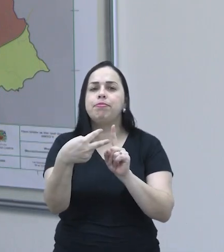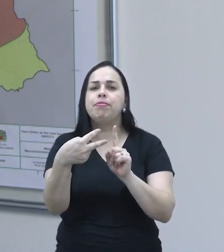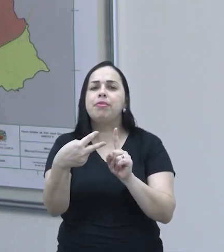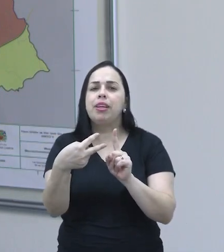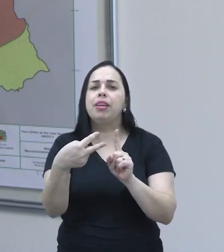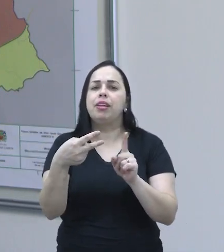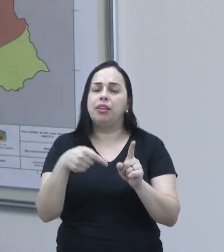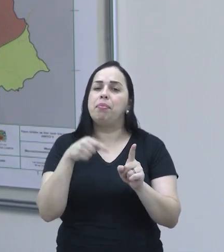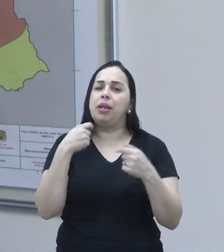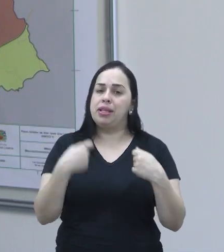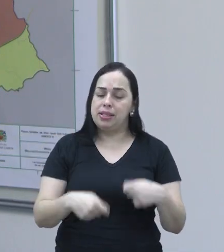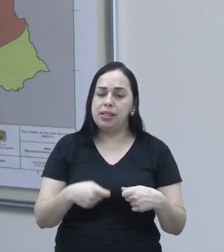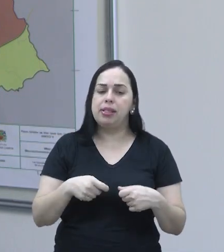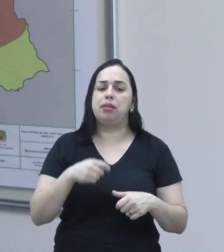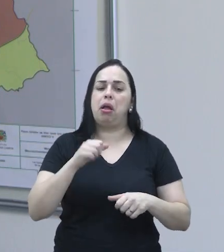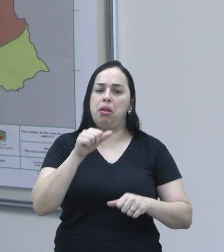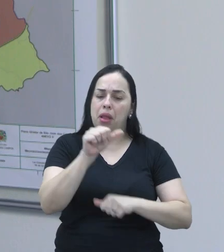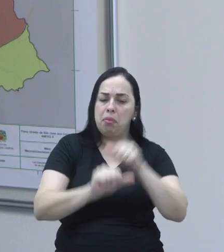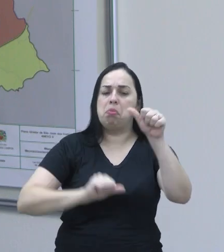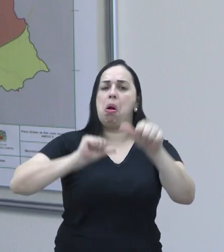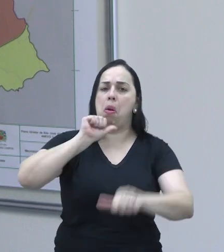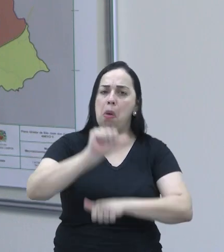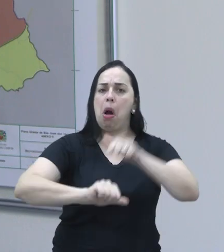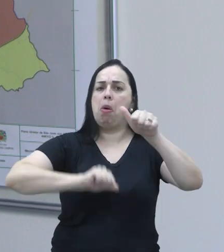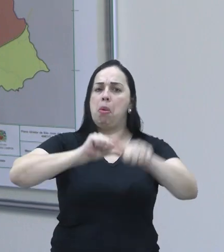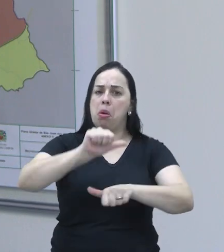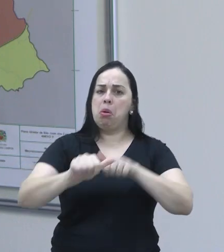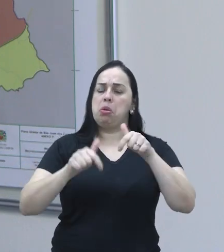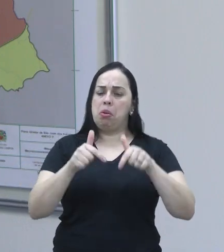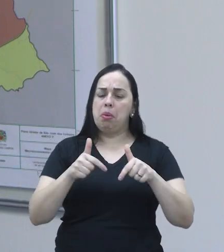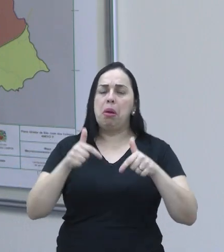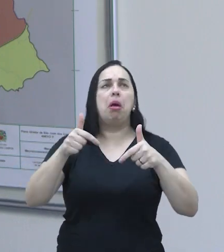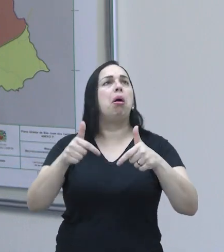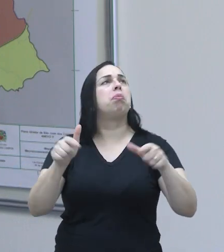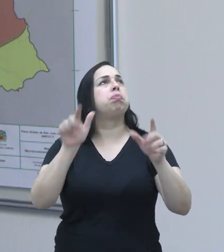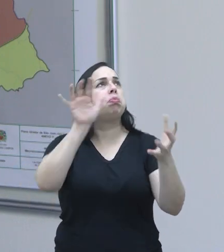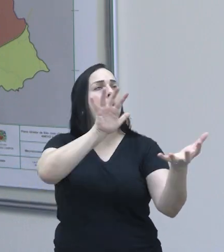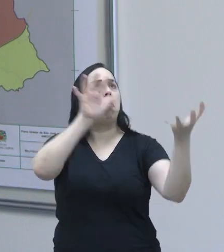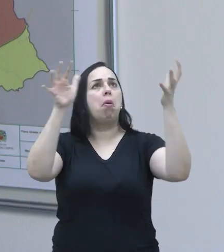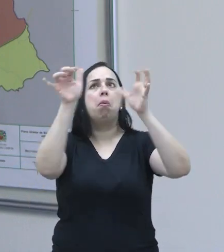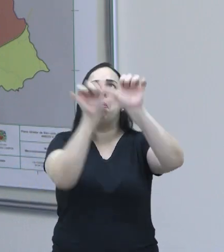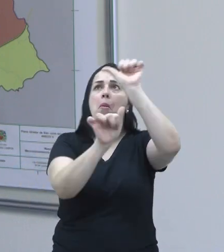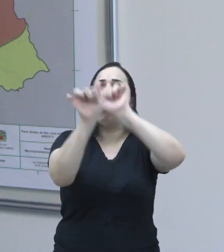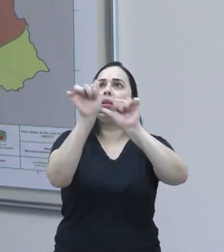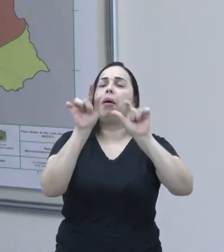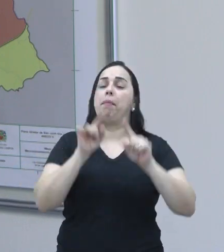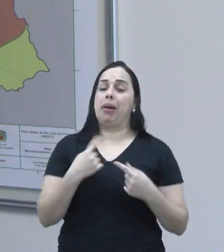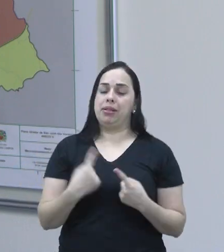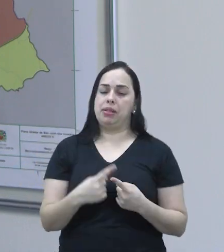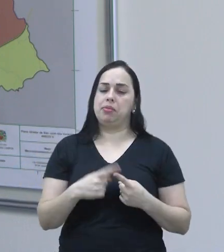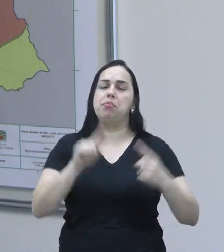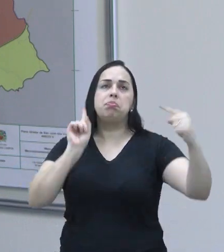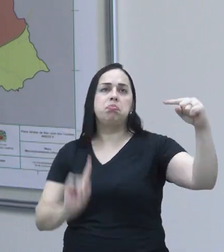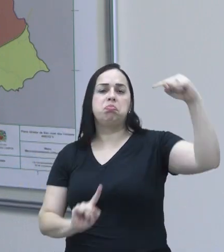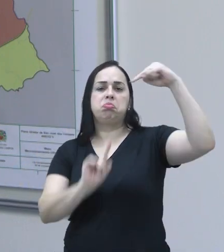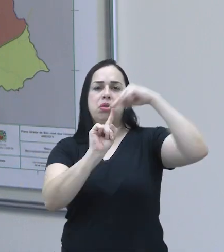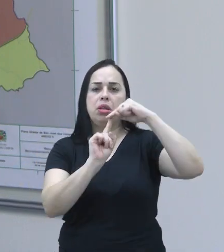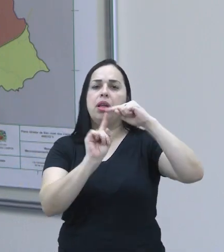nós chamamos hoje uma cidade resiliente. Né? Resiliente no enfrentamento às mudanças climáticas e uma